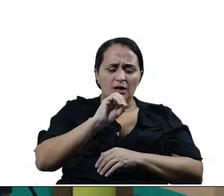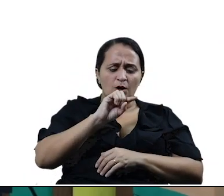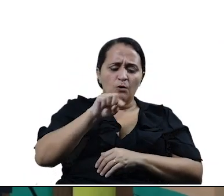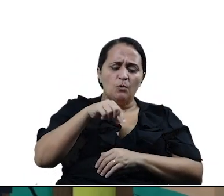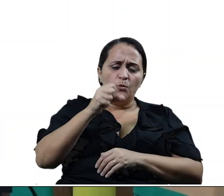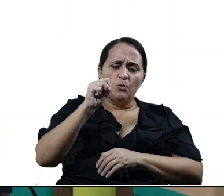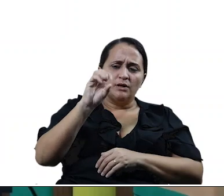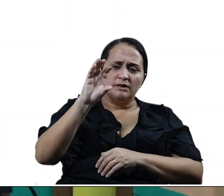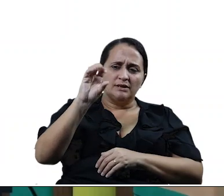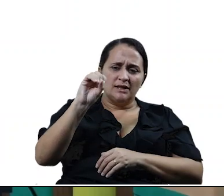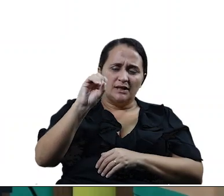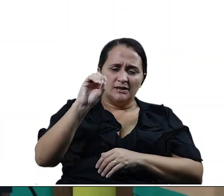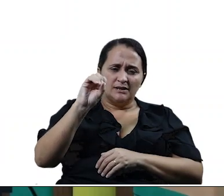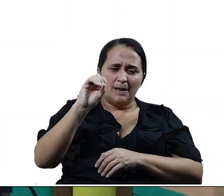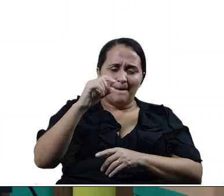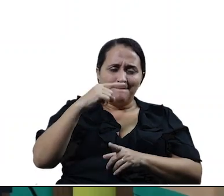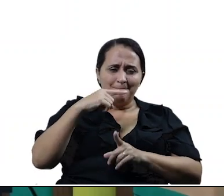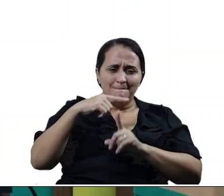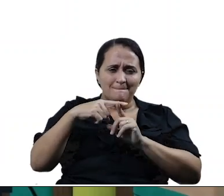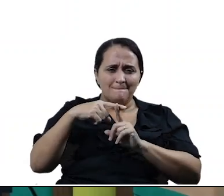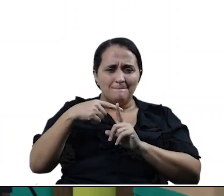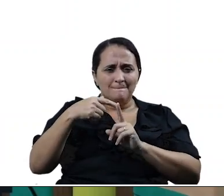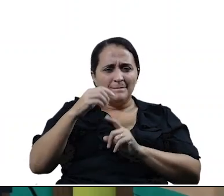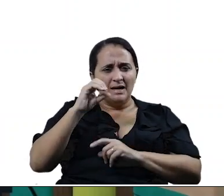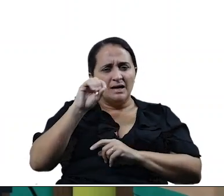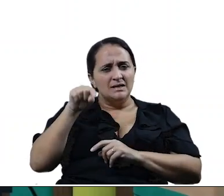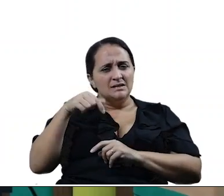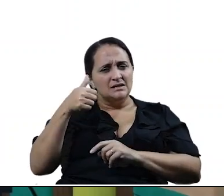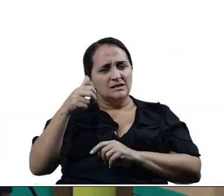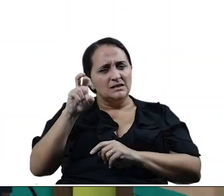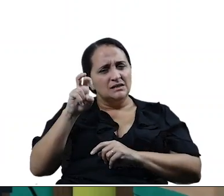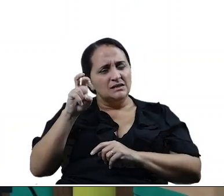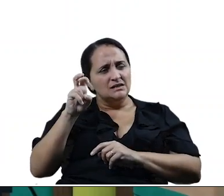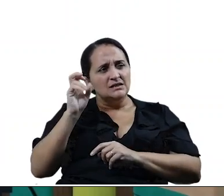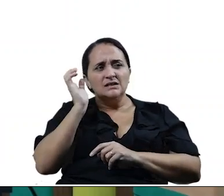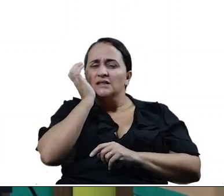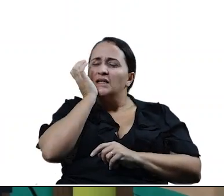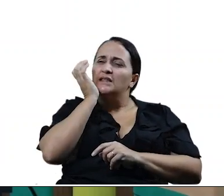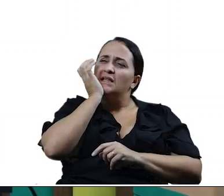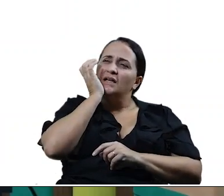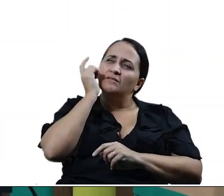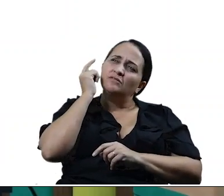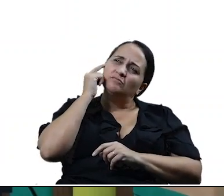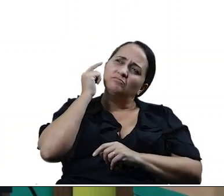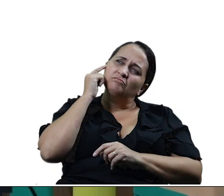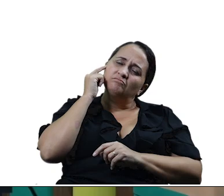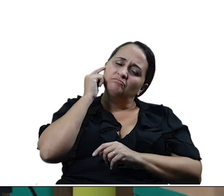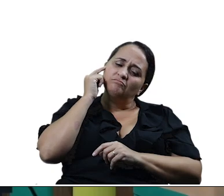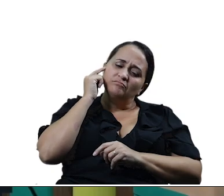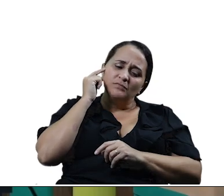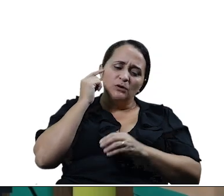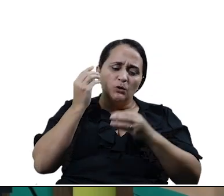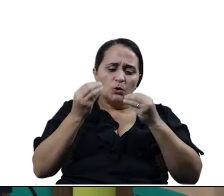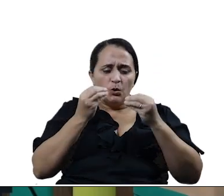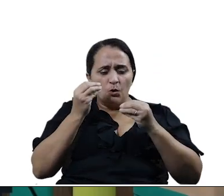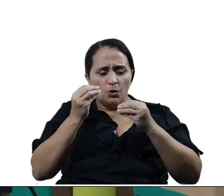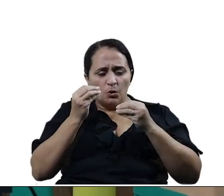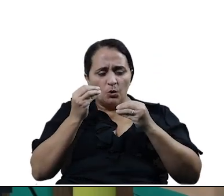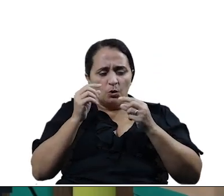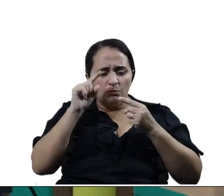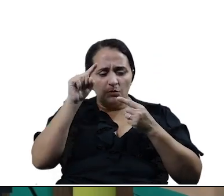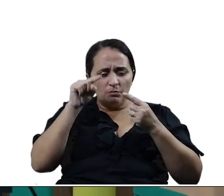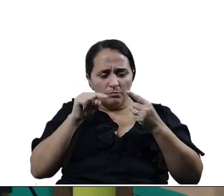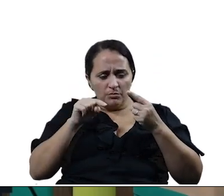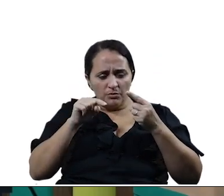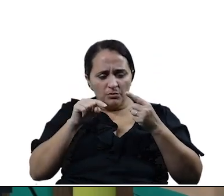mais 15, pense aí, eu pego 80 centavos, boto mais 10, fica 90, com mais